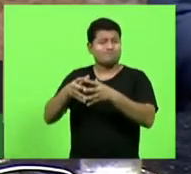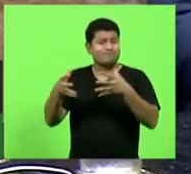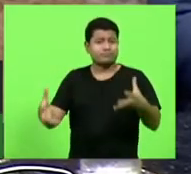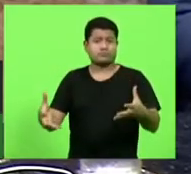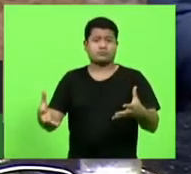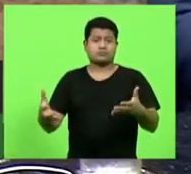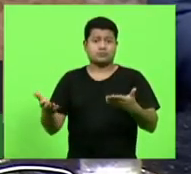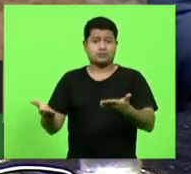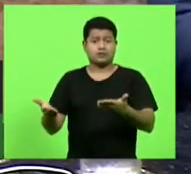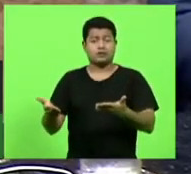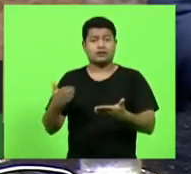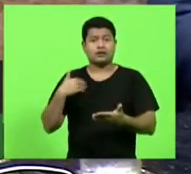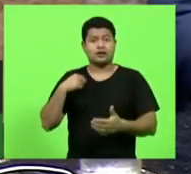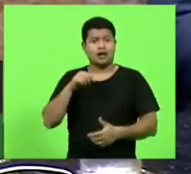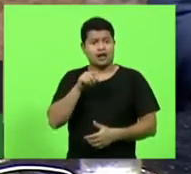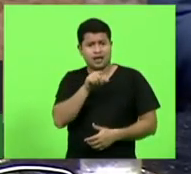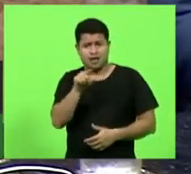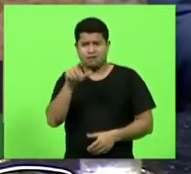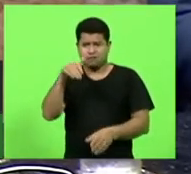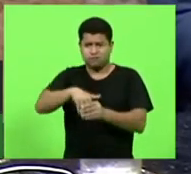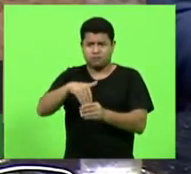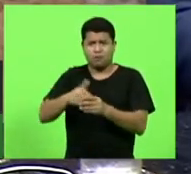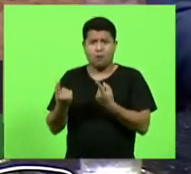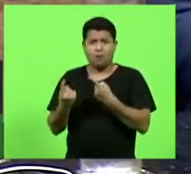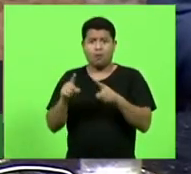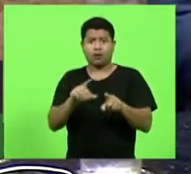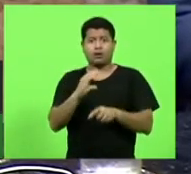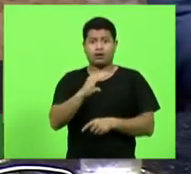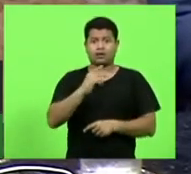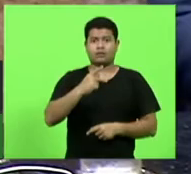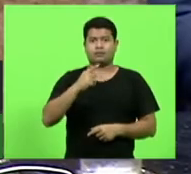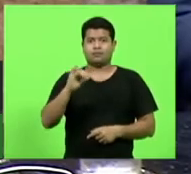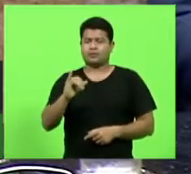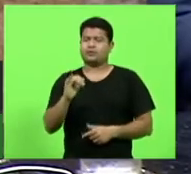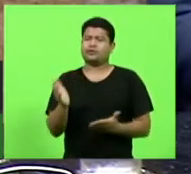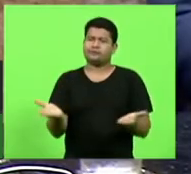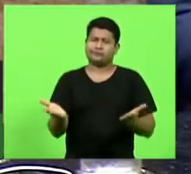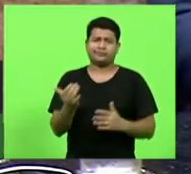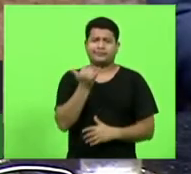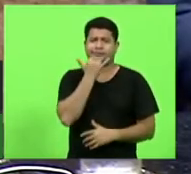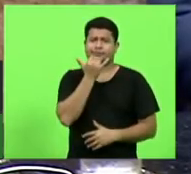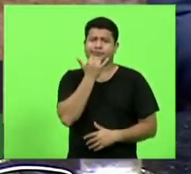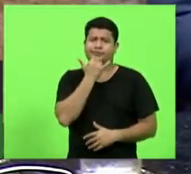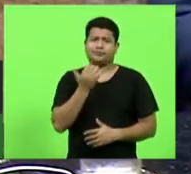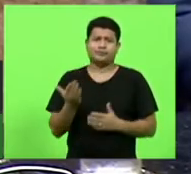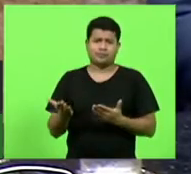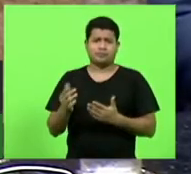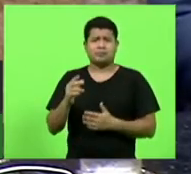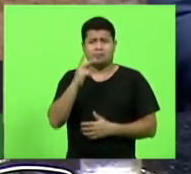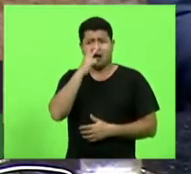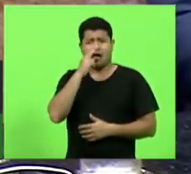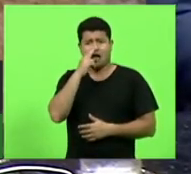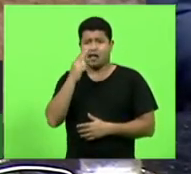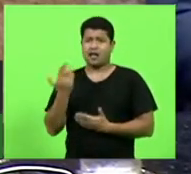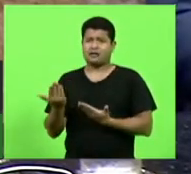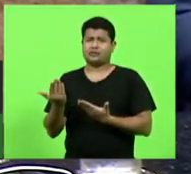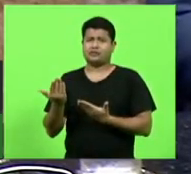E quem vota contra uma CPI, me desculpe, meus amigos, tem algum comprometimento, porque não é